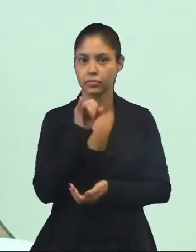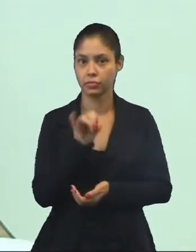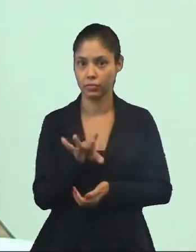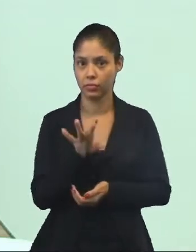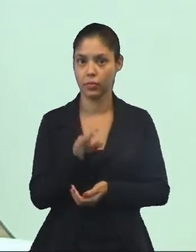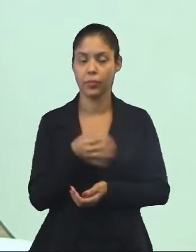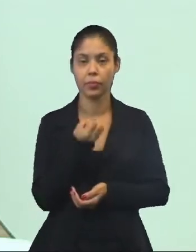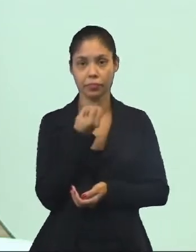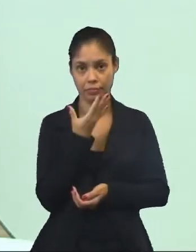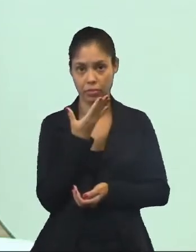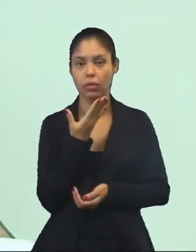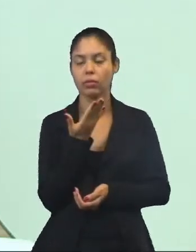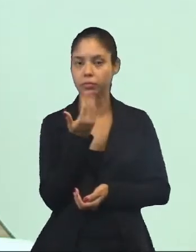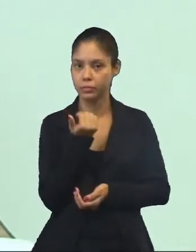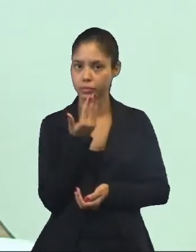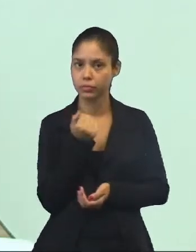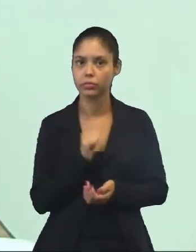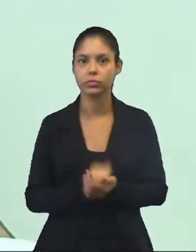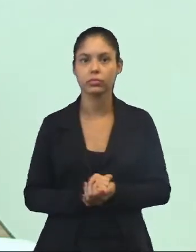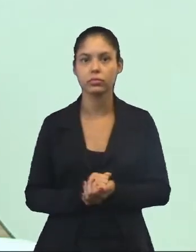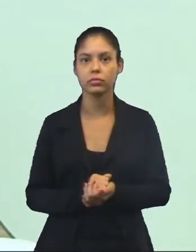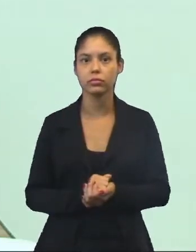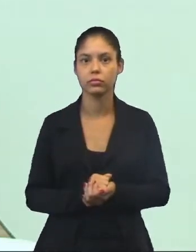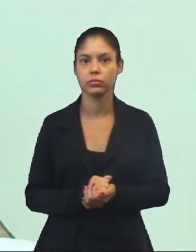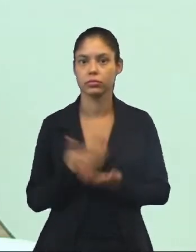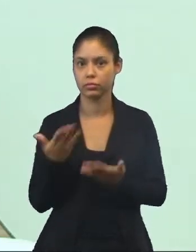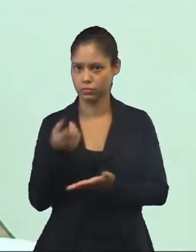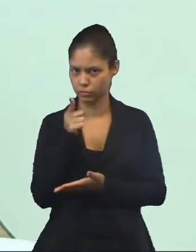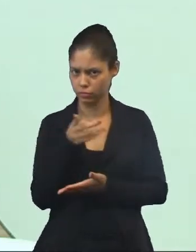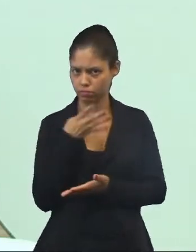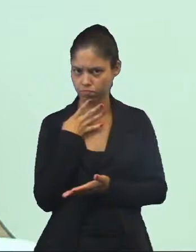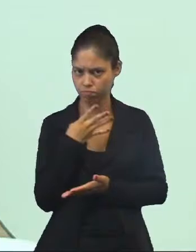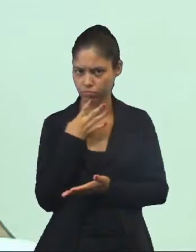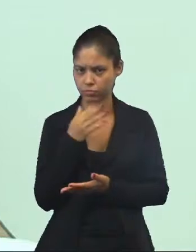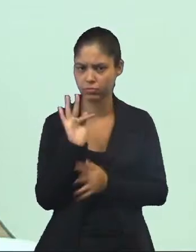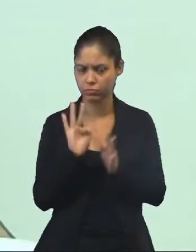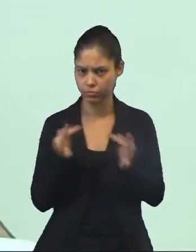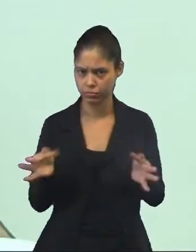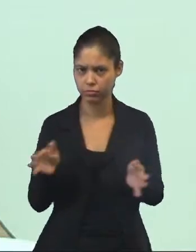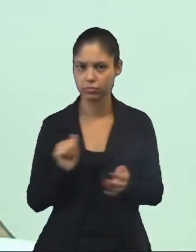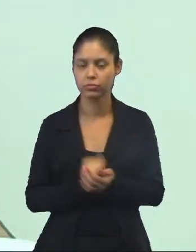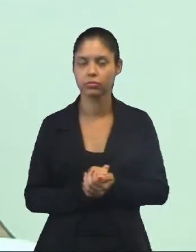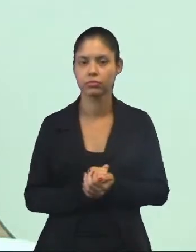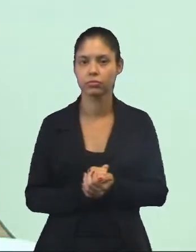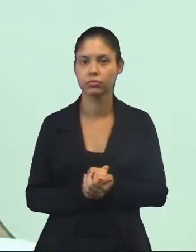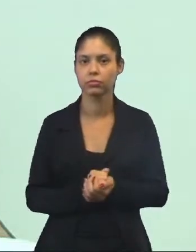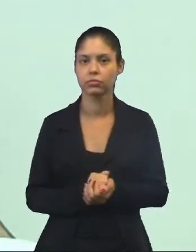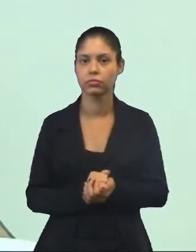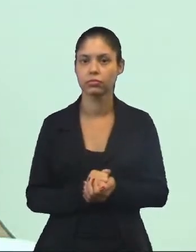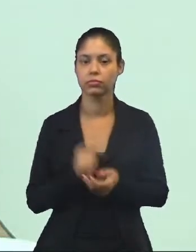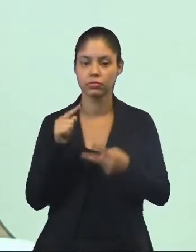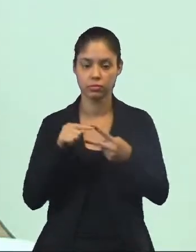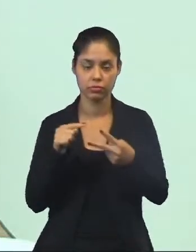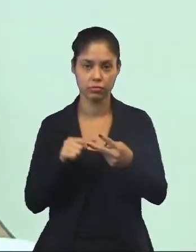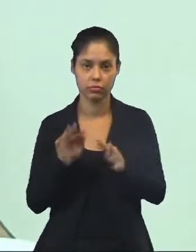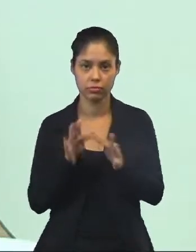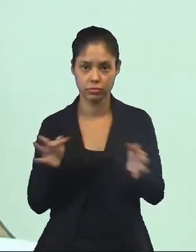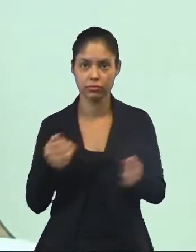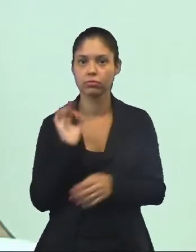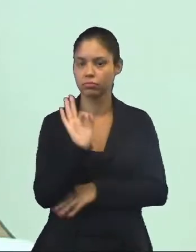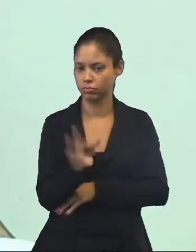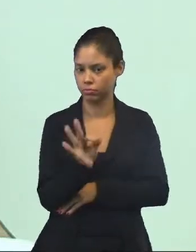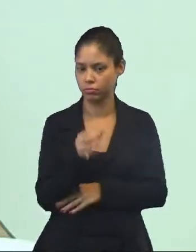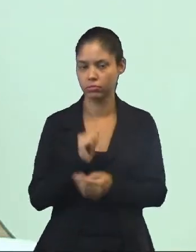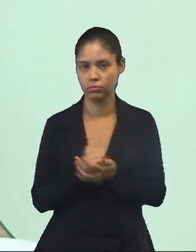precisa comer bem, porque saco vazio não para em pé. Você já ouviu também essa frase? Ambas as frases estão